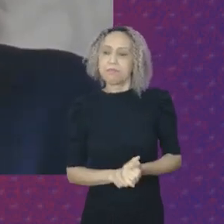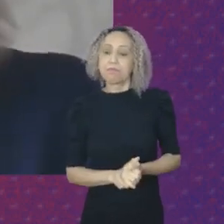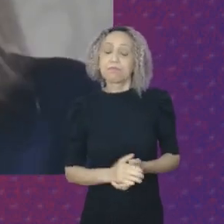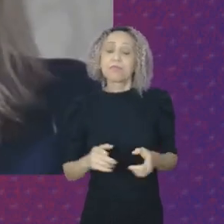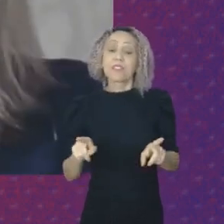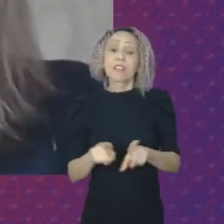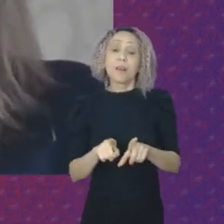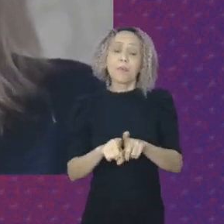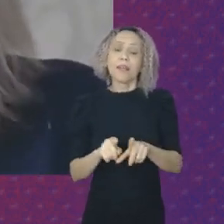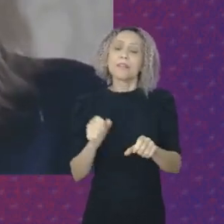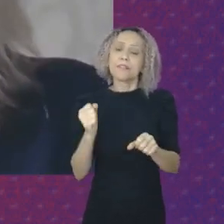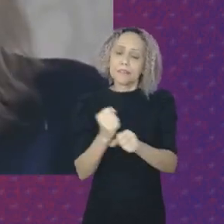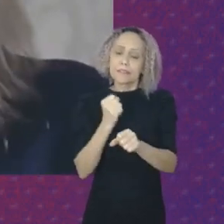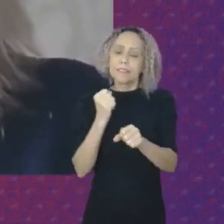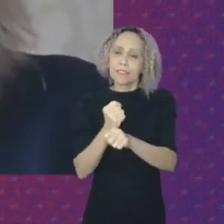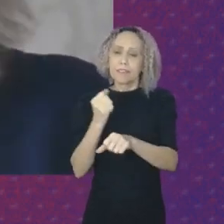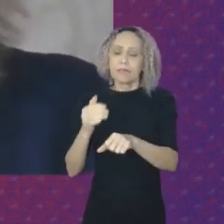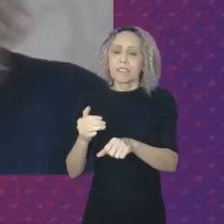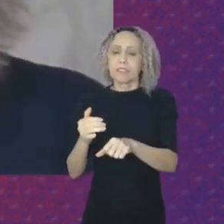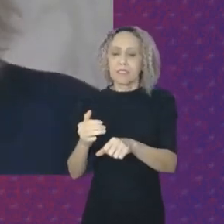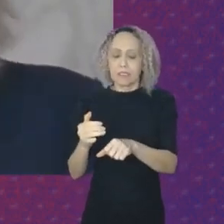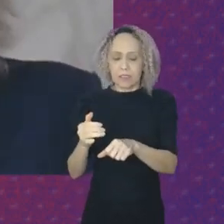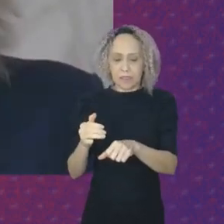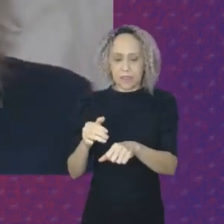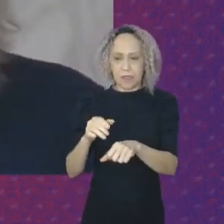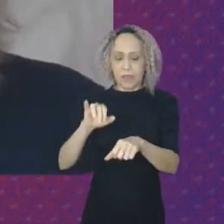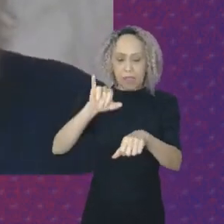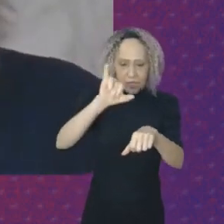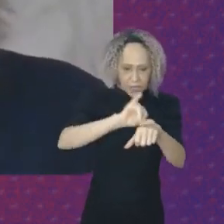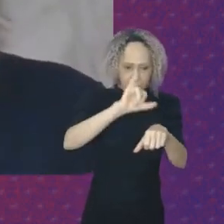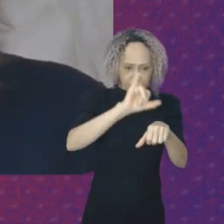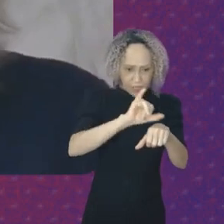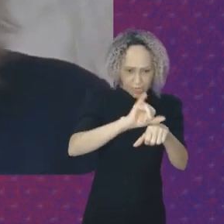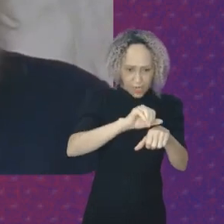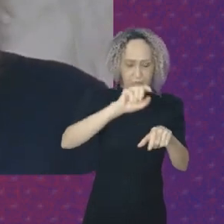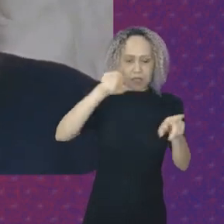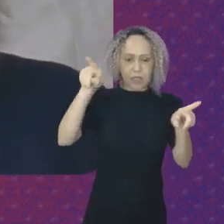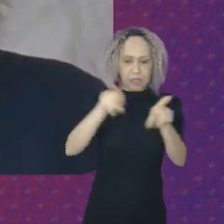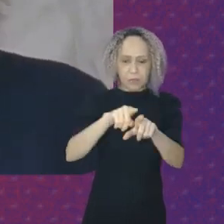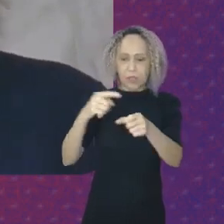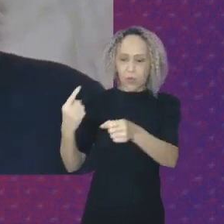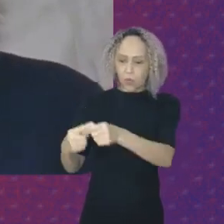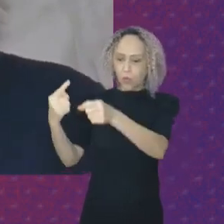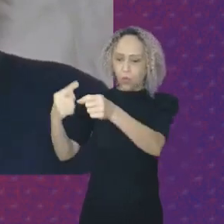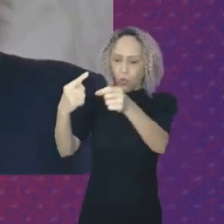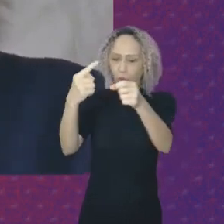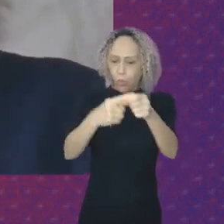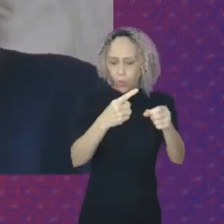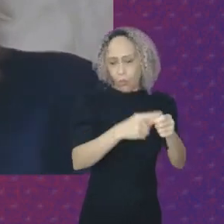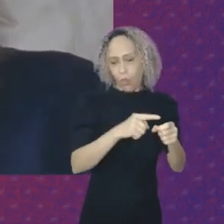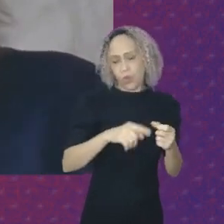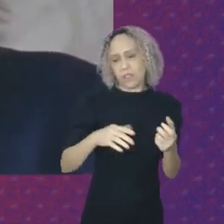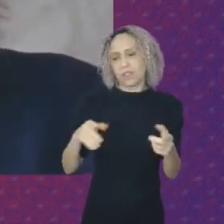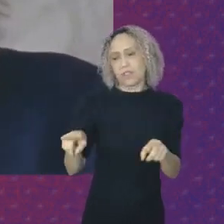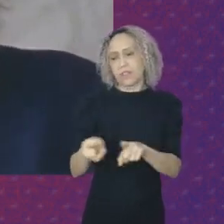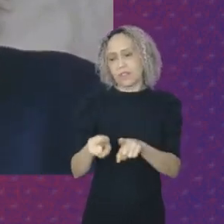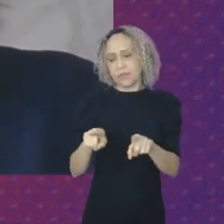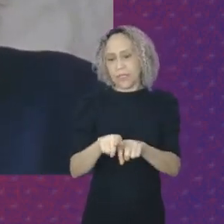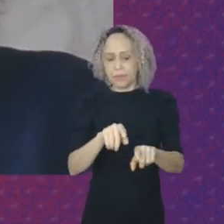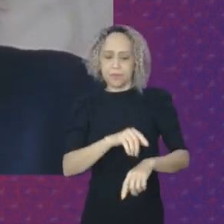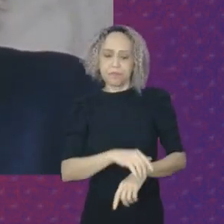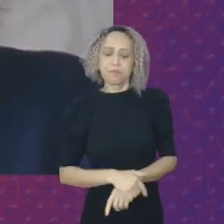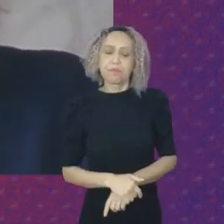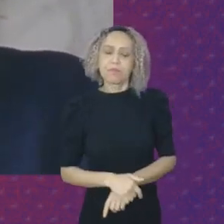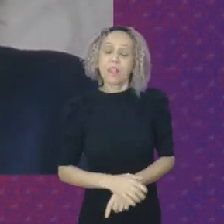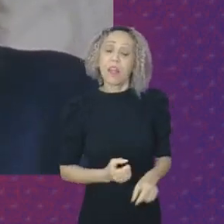outras cidades que não somente as capitais, a partir dessa reestruturação e retomada do programa